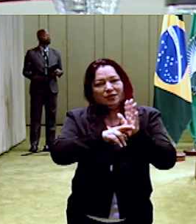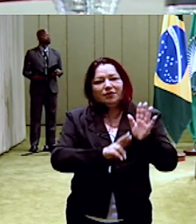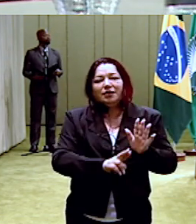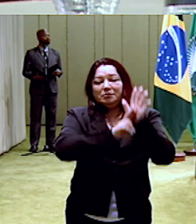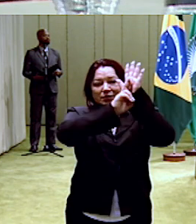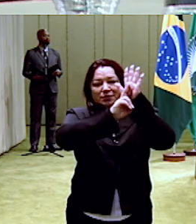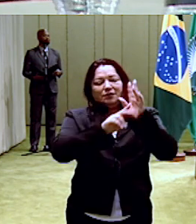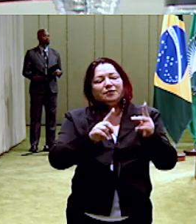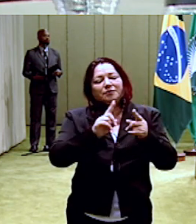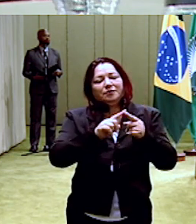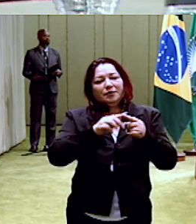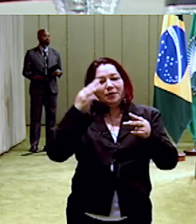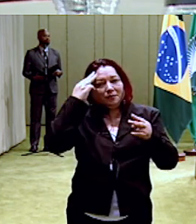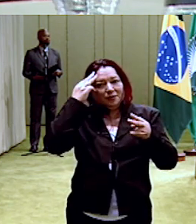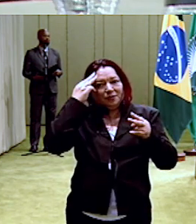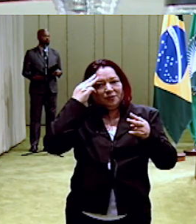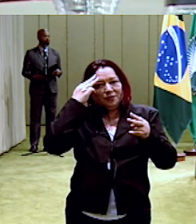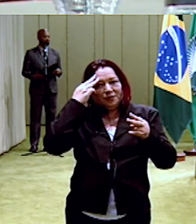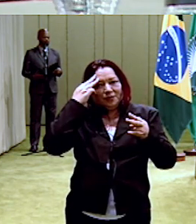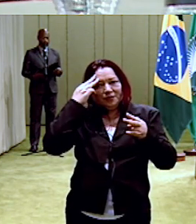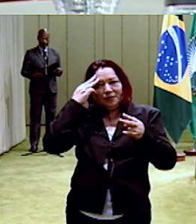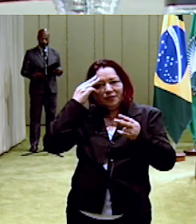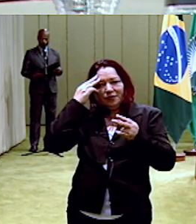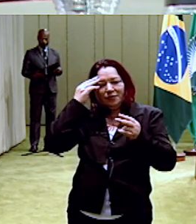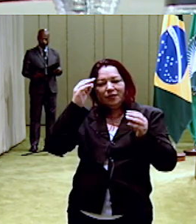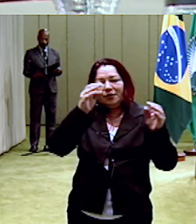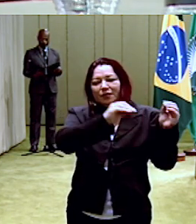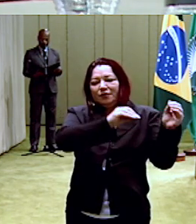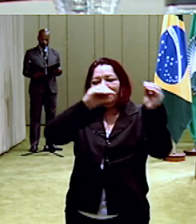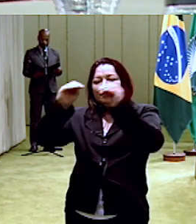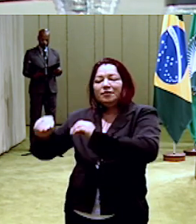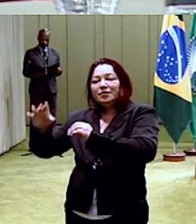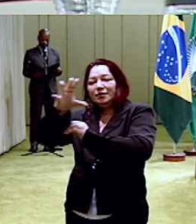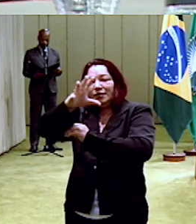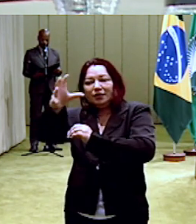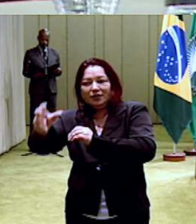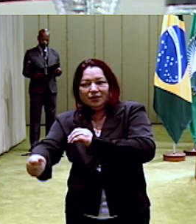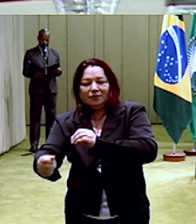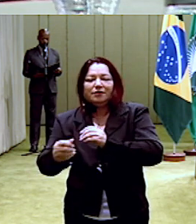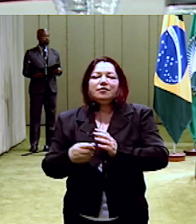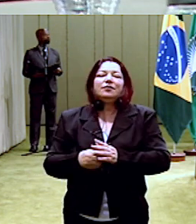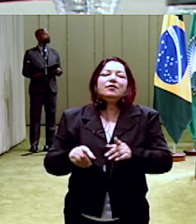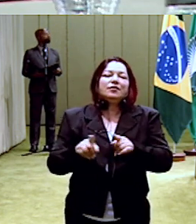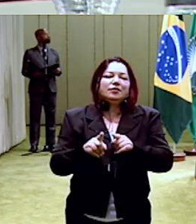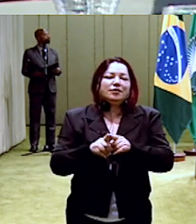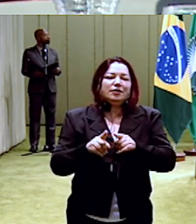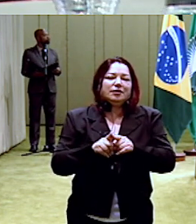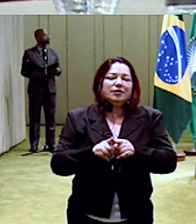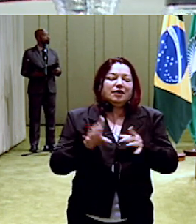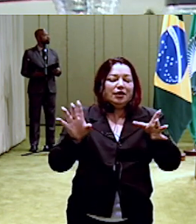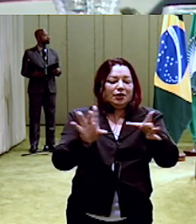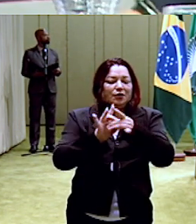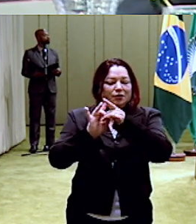representatividade. Construção de memória sensível sobre a diáspora africana e identidade nacional com reconhecimento da potência